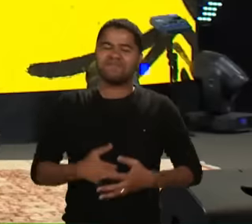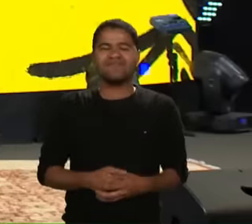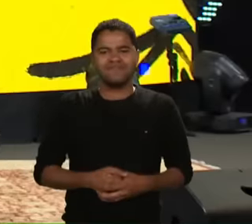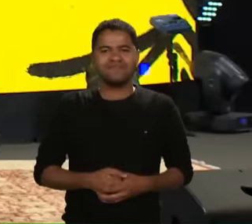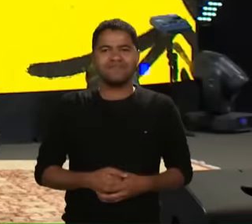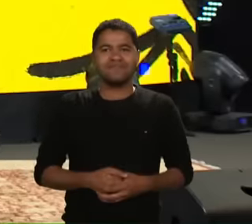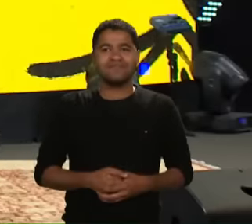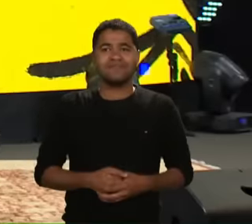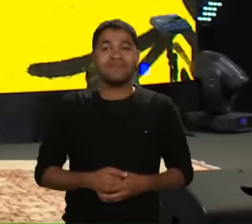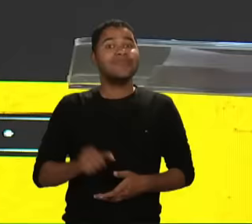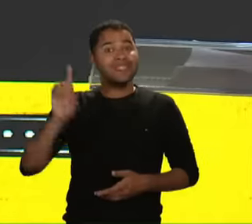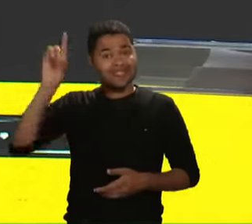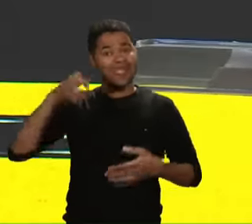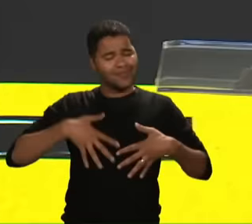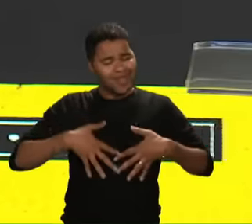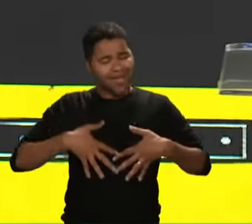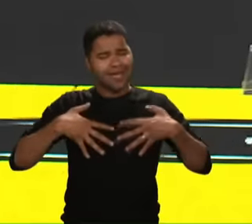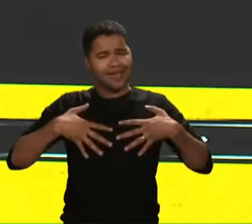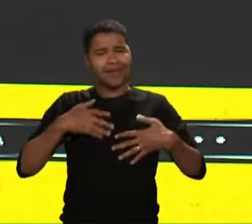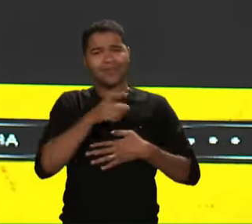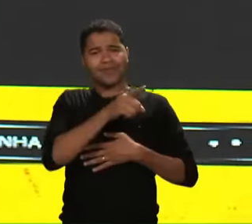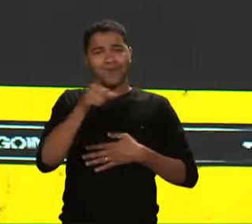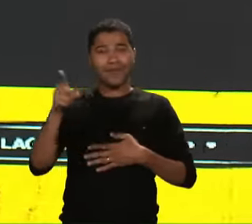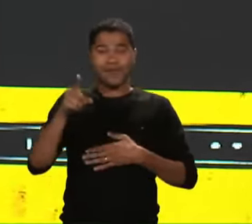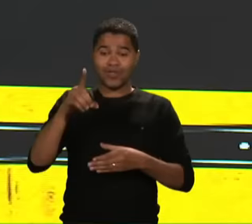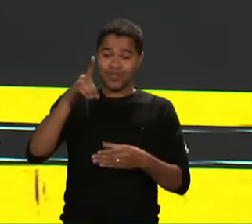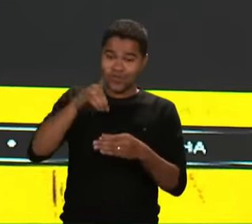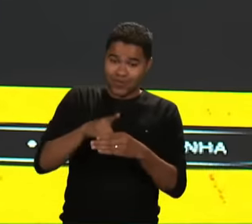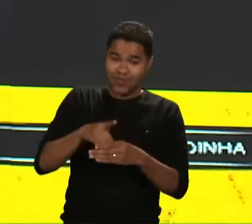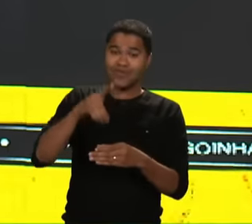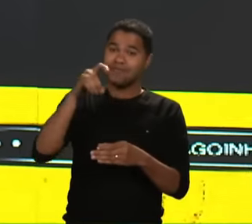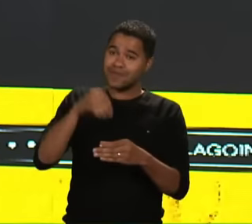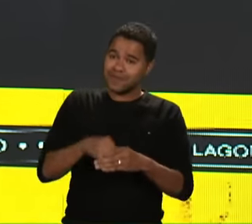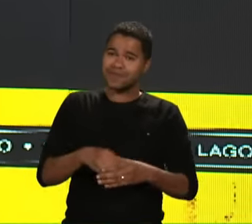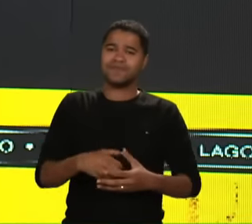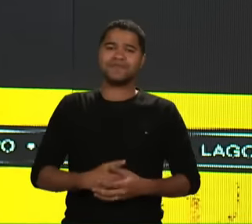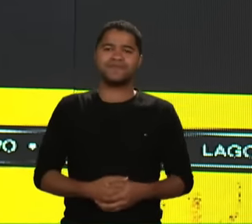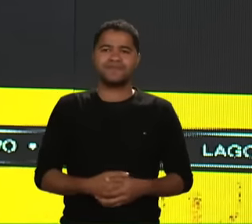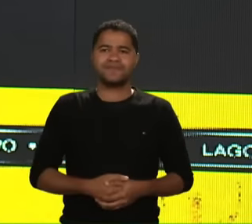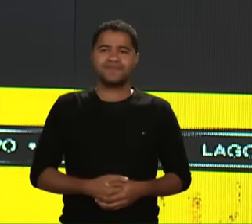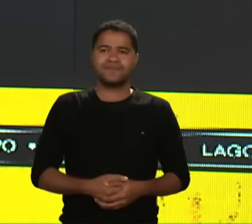Quando o Senhor se agrada, quando você entrega seu dízimo ao Senhor,